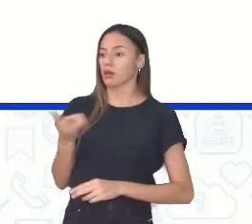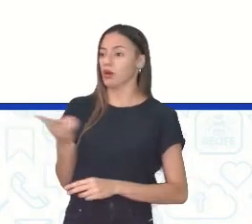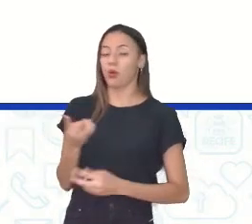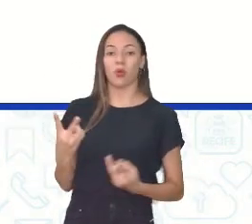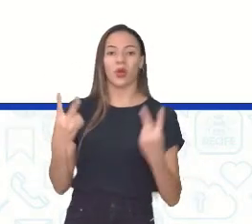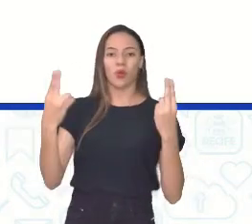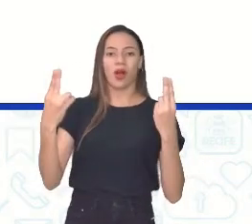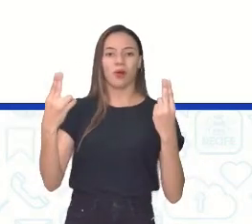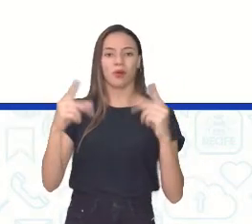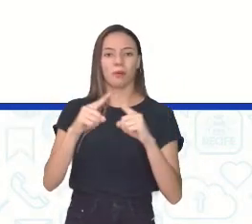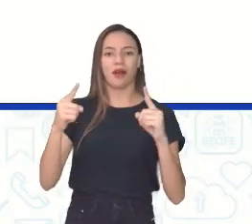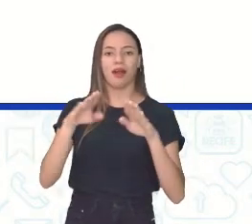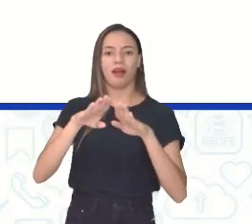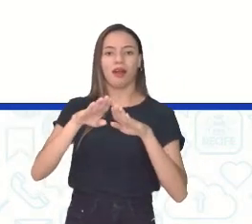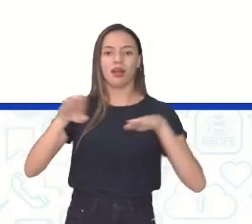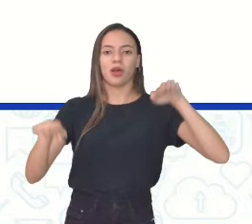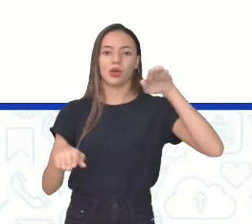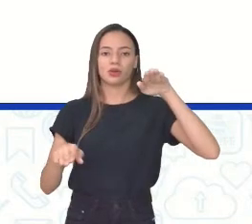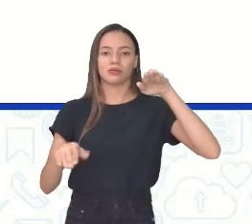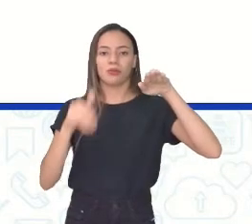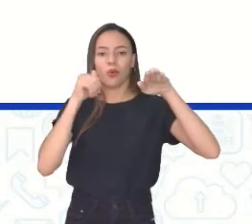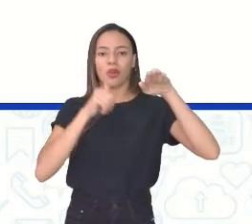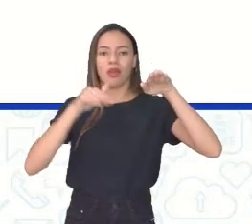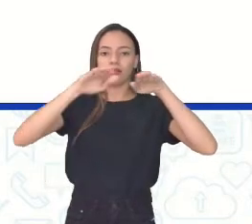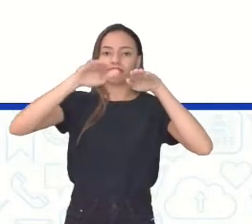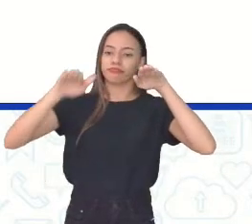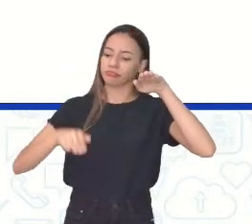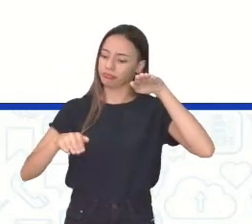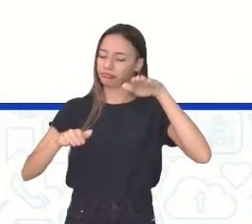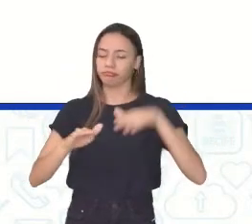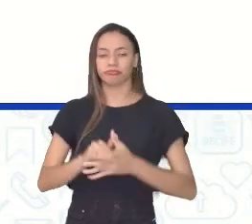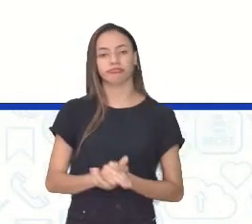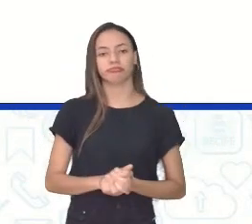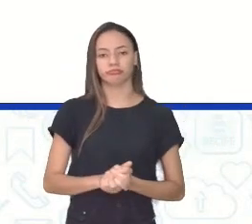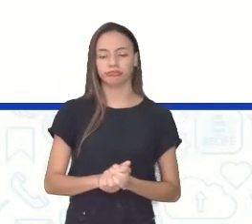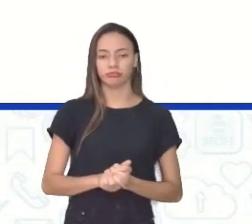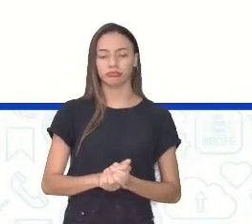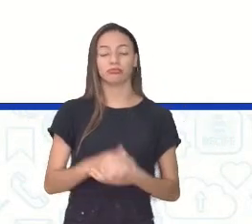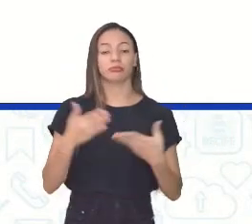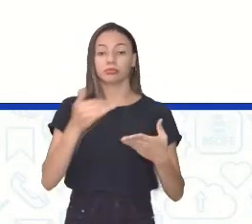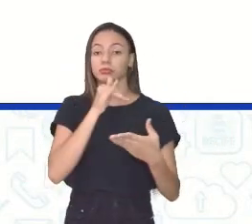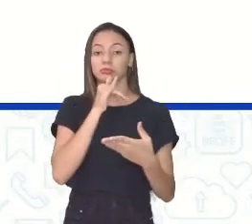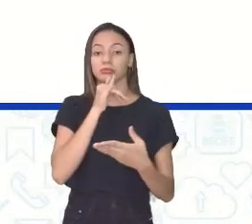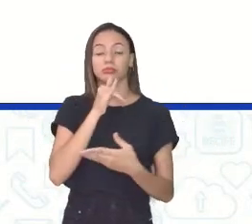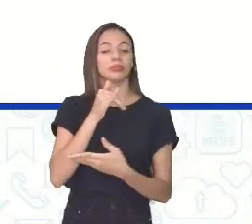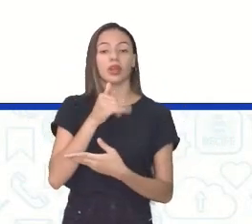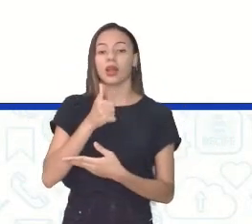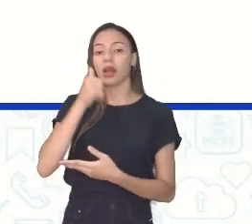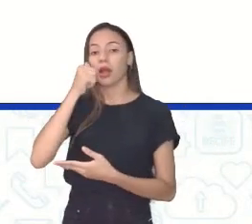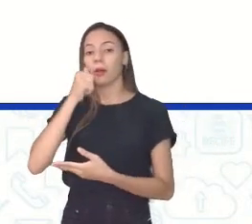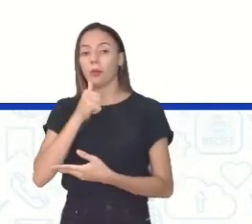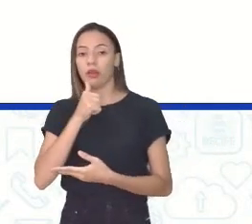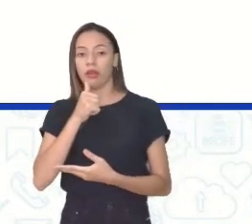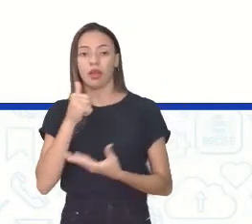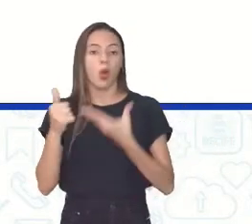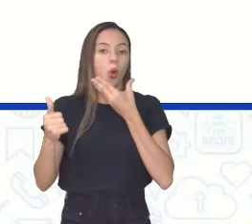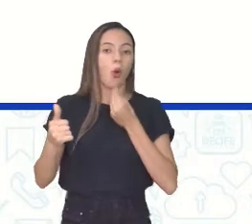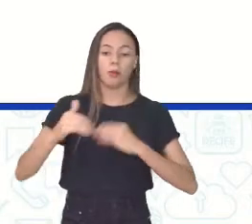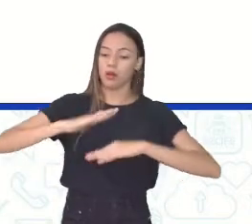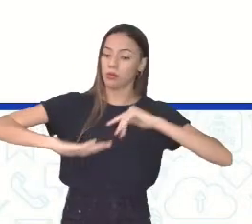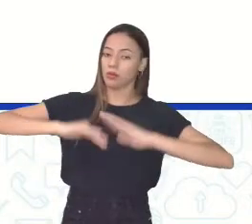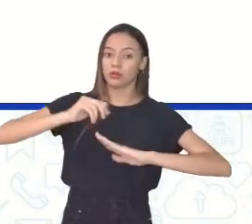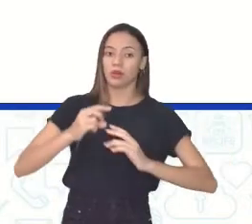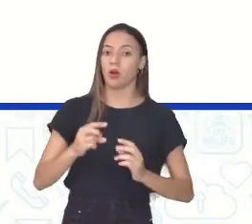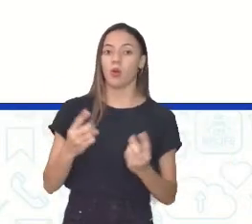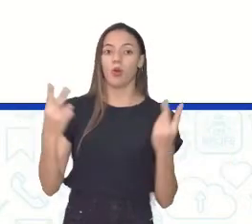ocupações de que as mulheres. Ora, se a gente tem homem e mulher desempenhando o mesmo papel, o